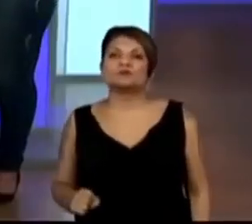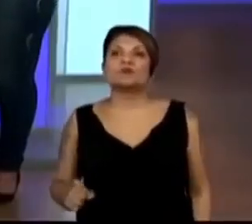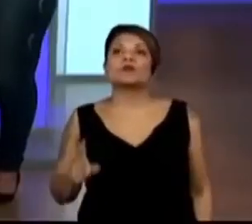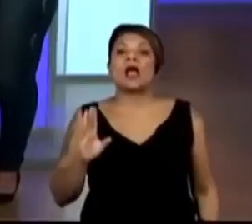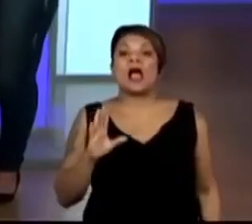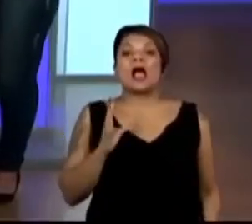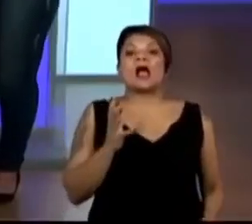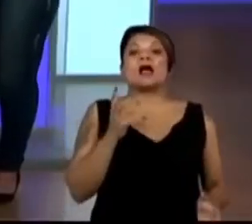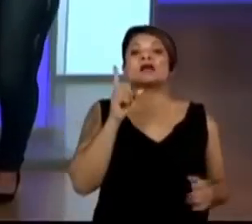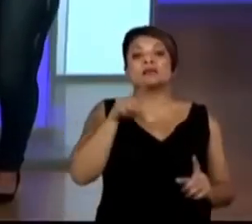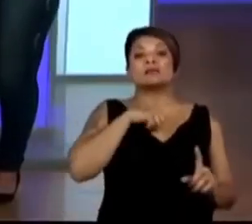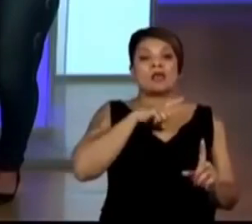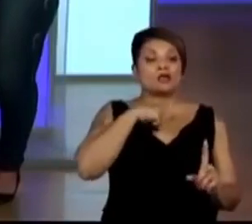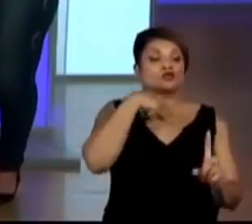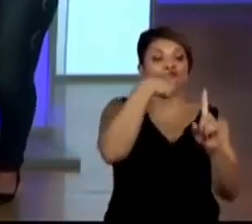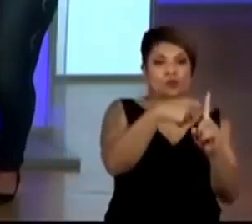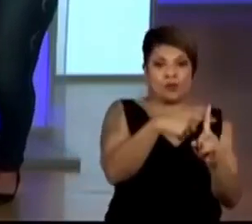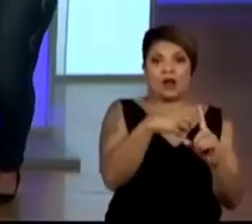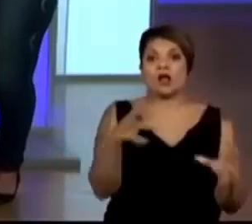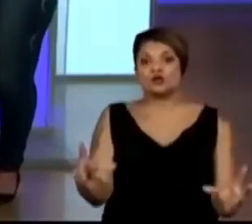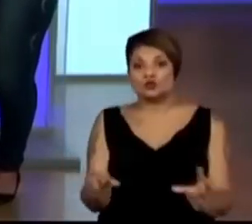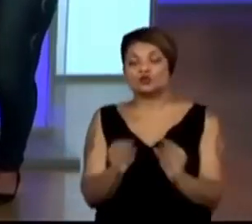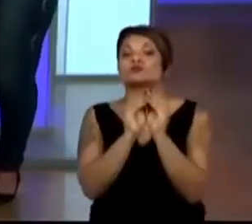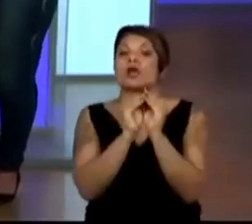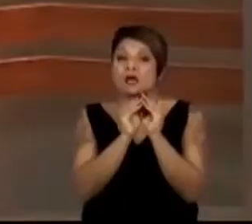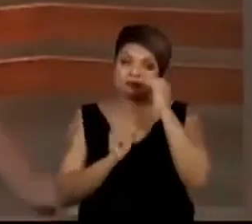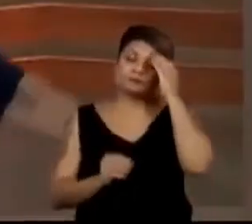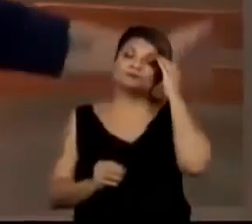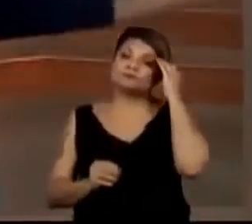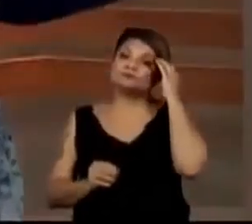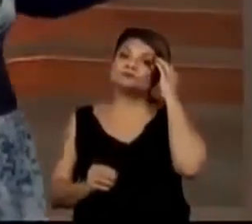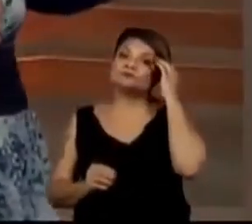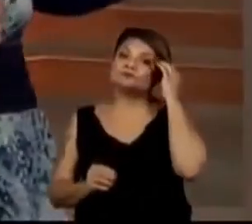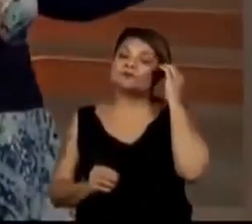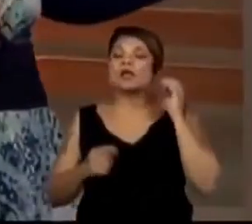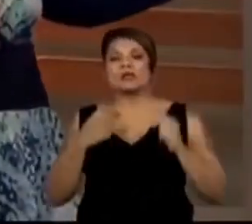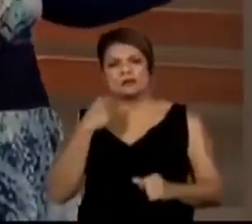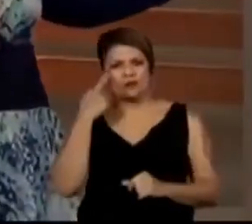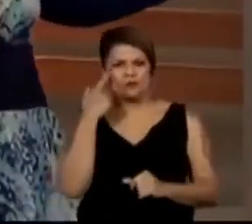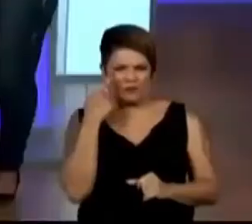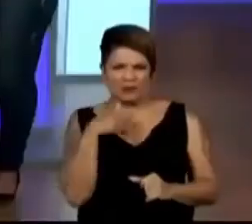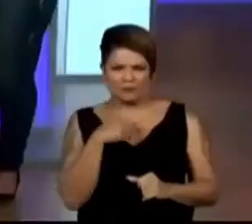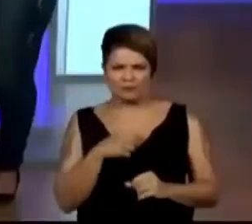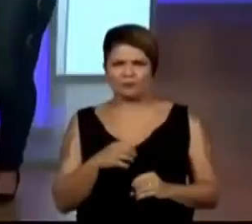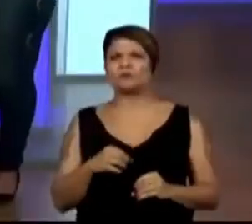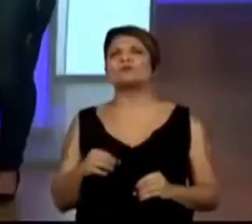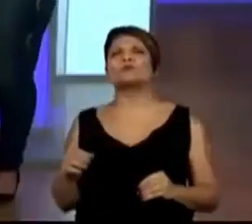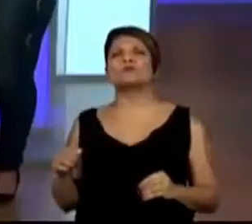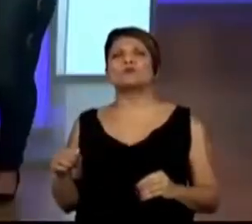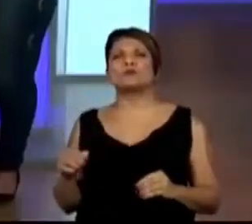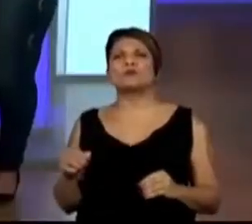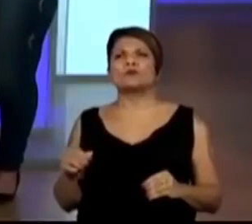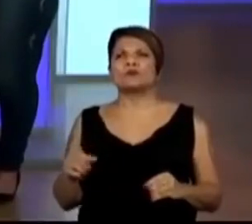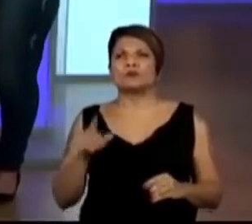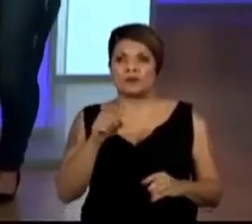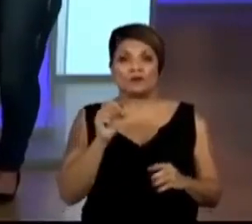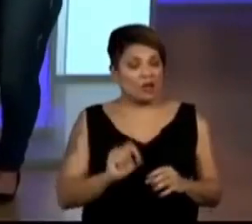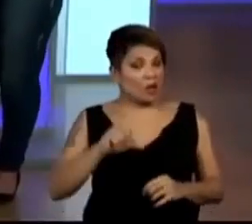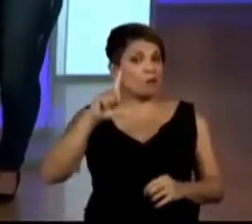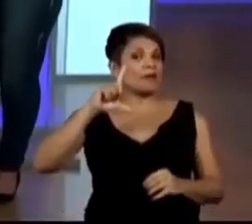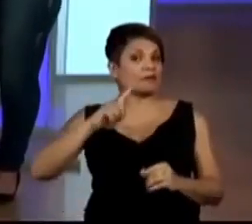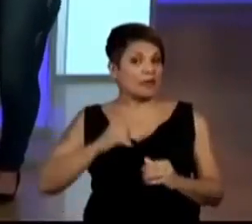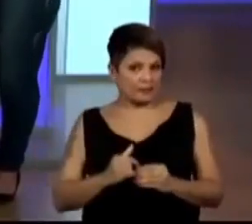que somar, juntar, falou o Caio. Então vamos ver aqui para ver se isso que vocês falaram faz sentido. O Vicêncio falou que vai